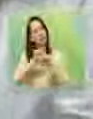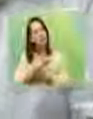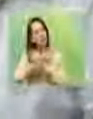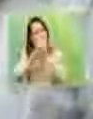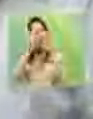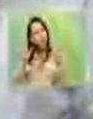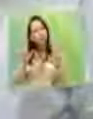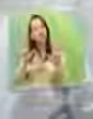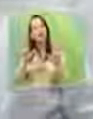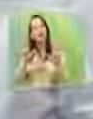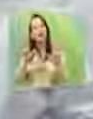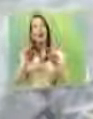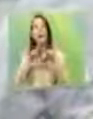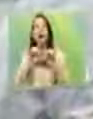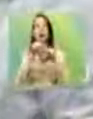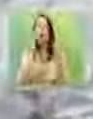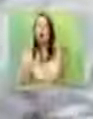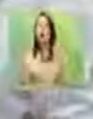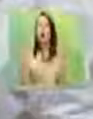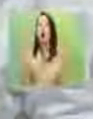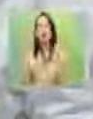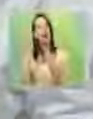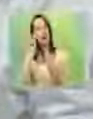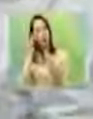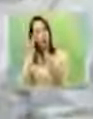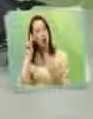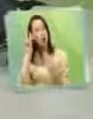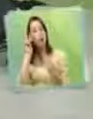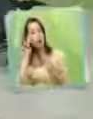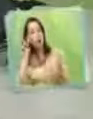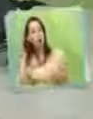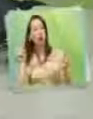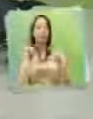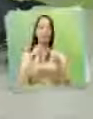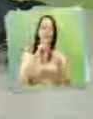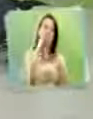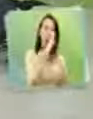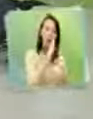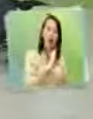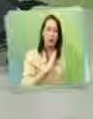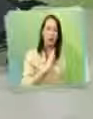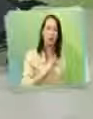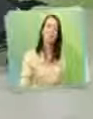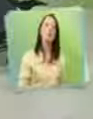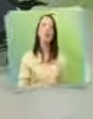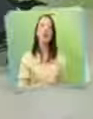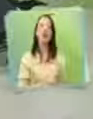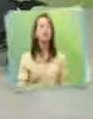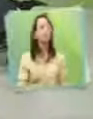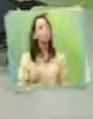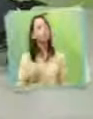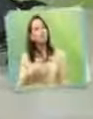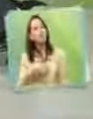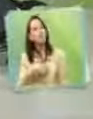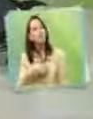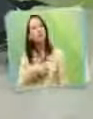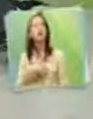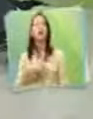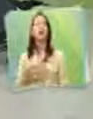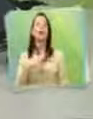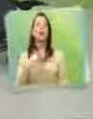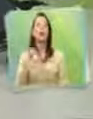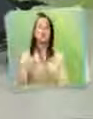especificar um pouco mais, pelo menos historicamente, em relação ao Brasil. Né? Eu acho que